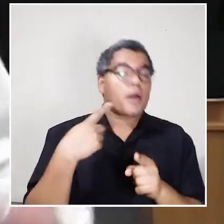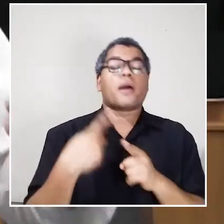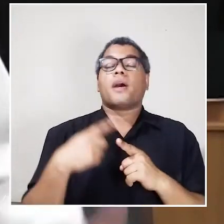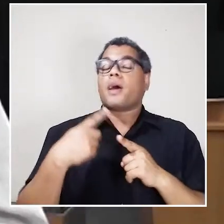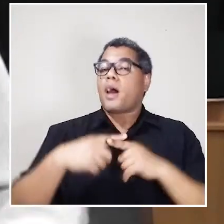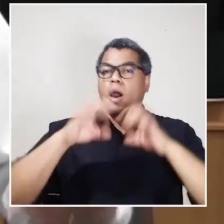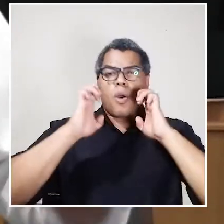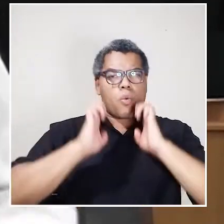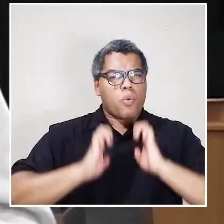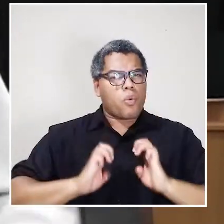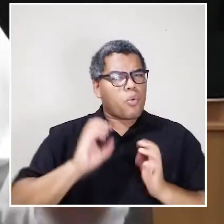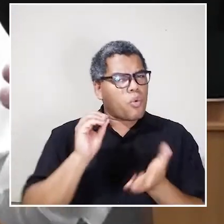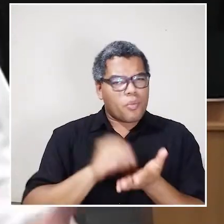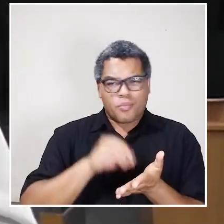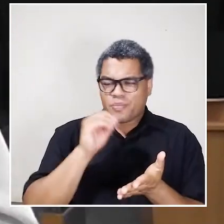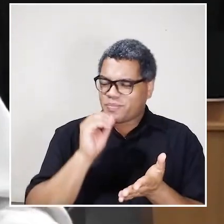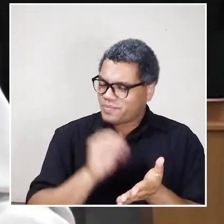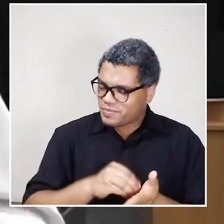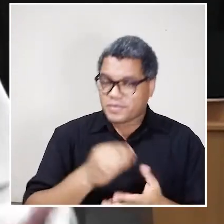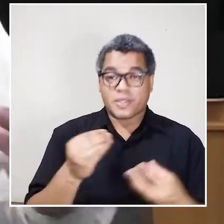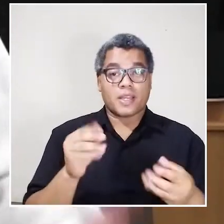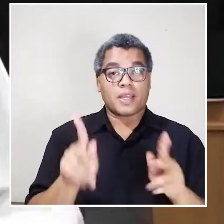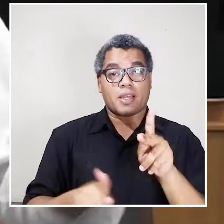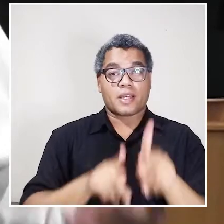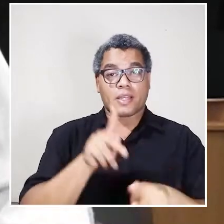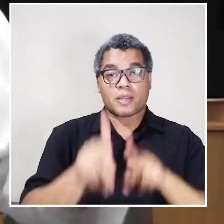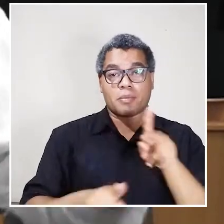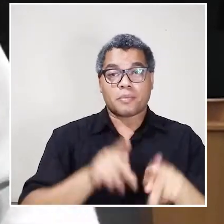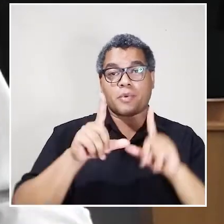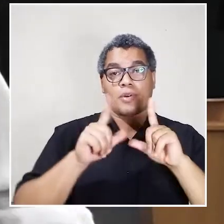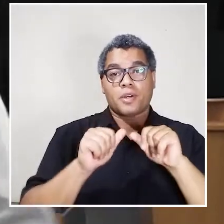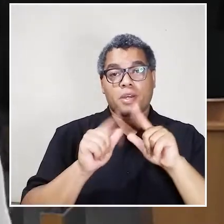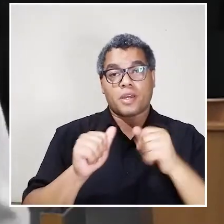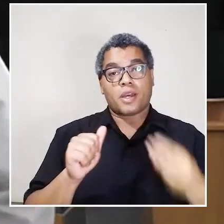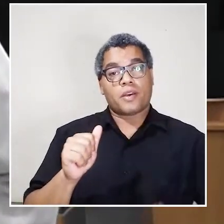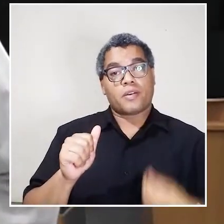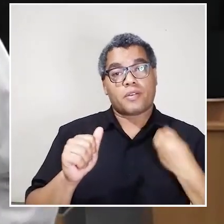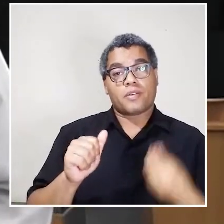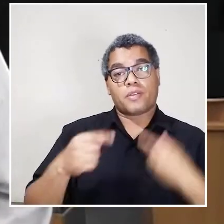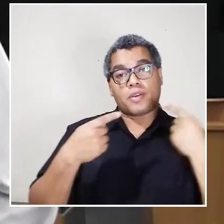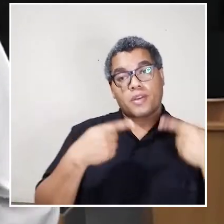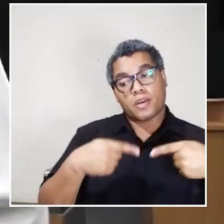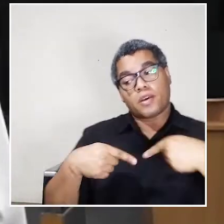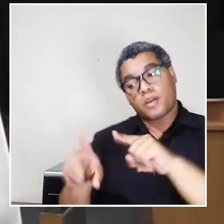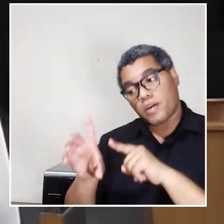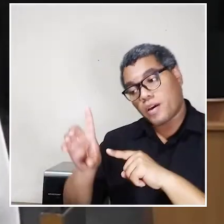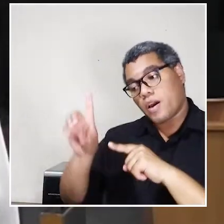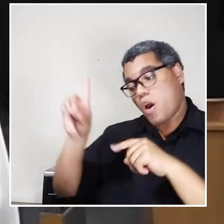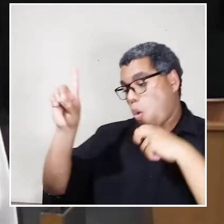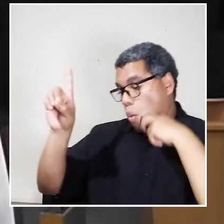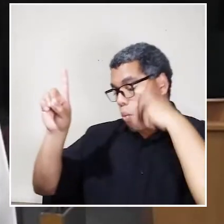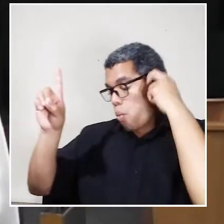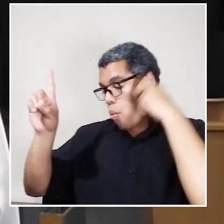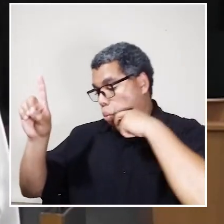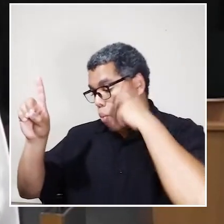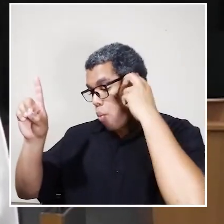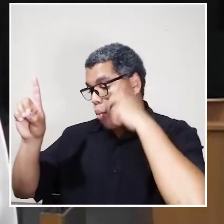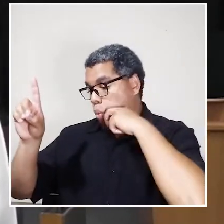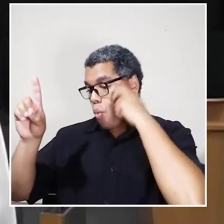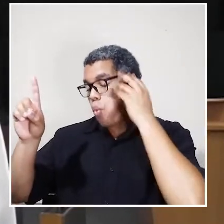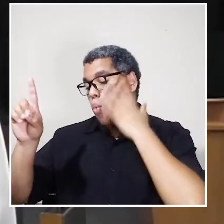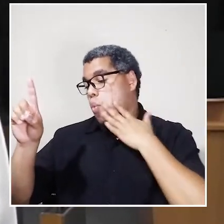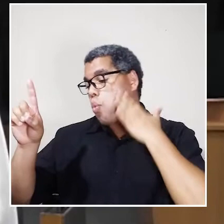tamanha imoralidade que Israel vivia mediante a sua rebelião contra Deus. Era de ficar enrubescido